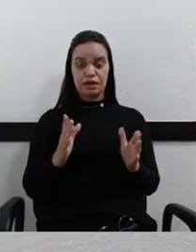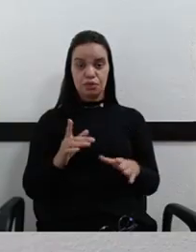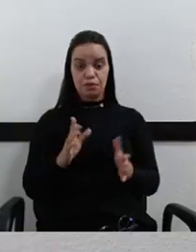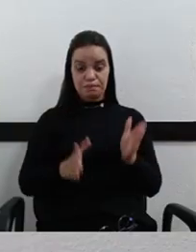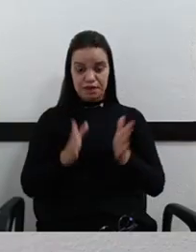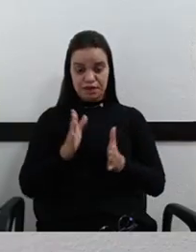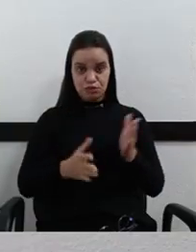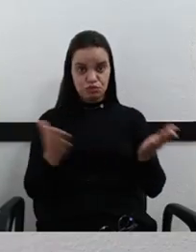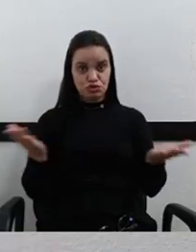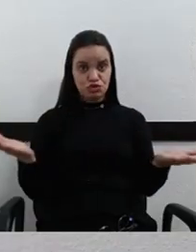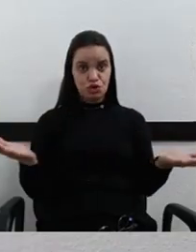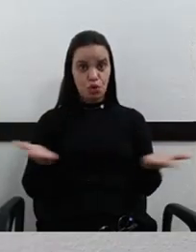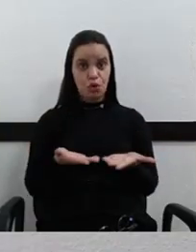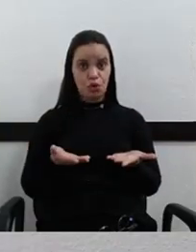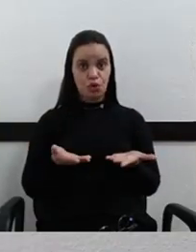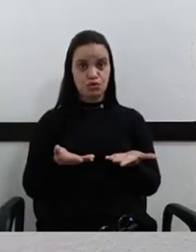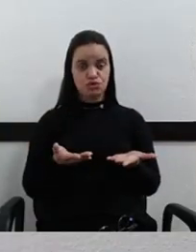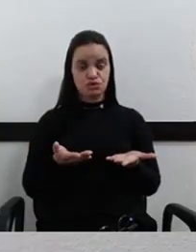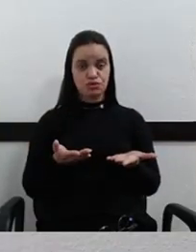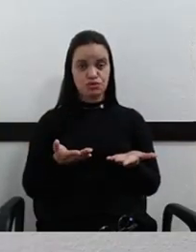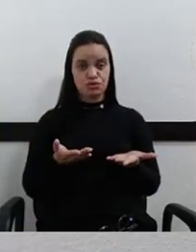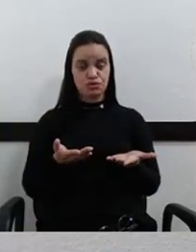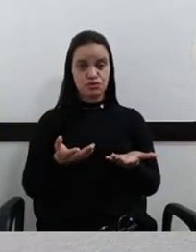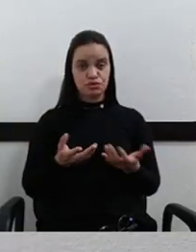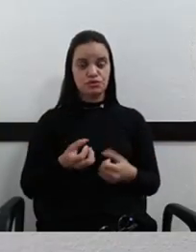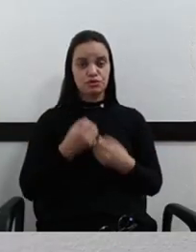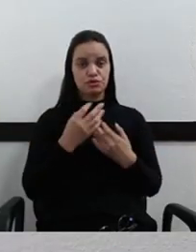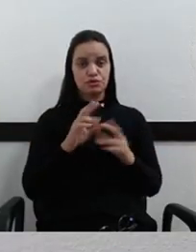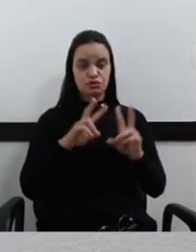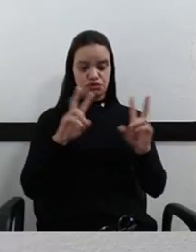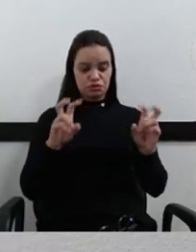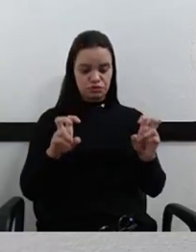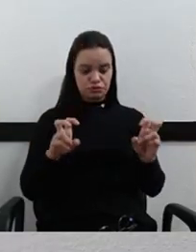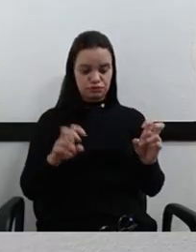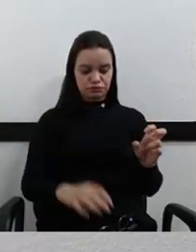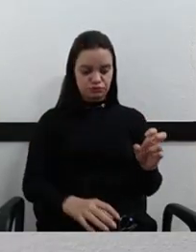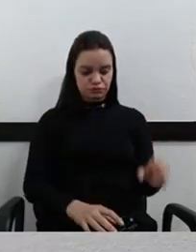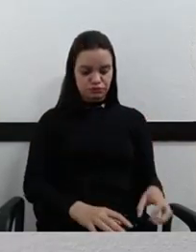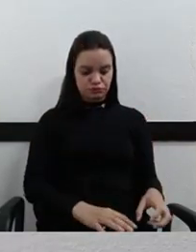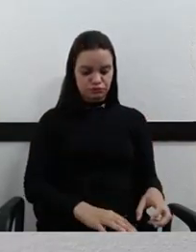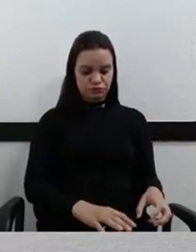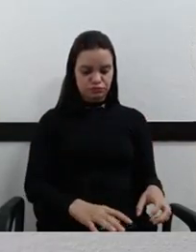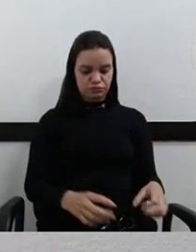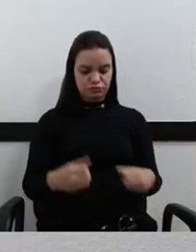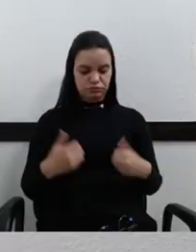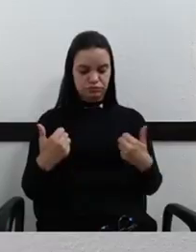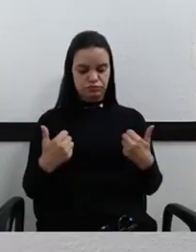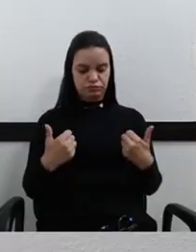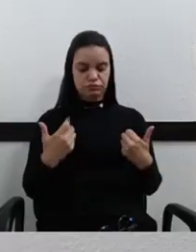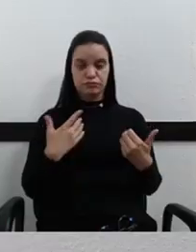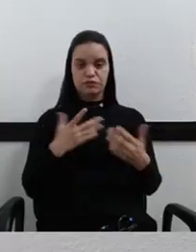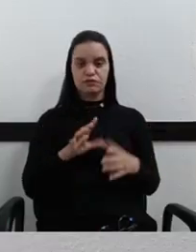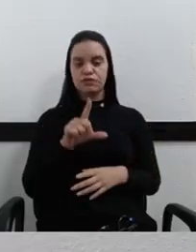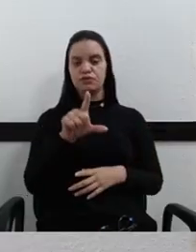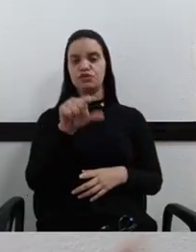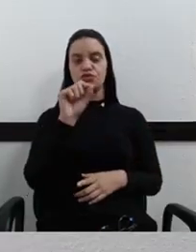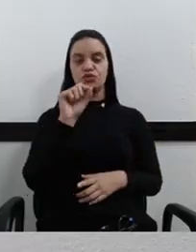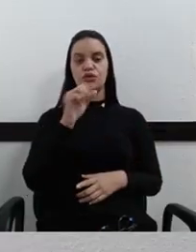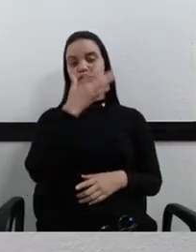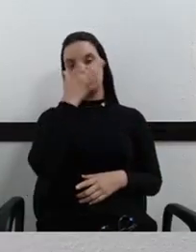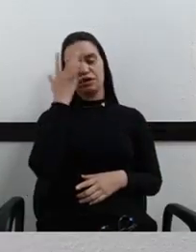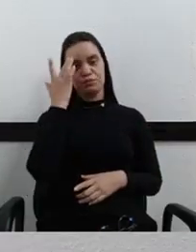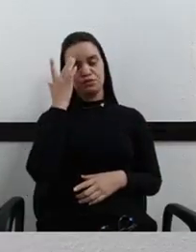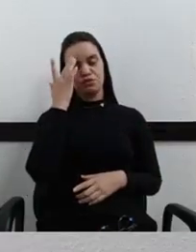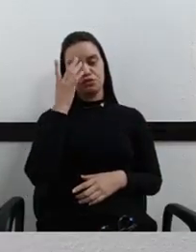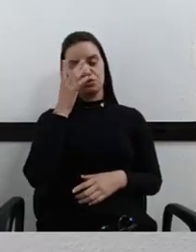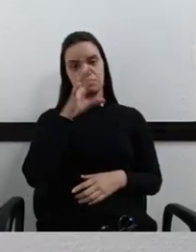hoje. Como o presidente mencionou, em termos financeiros de dispêndio, até que é uma economia, porque você define que a pessoa vai